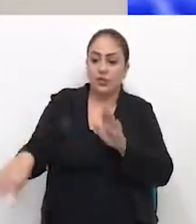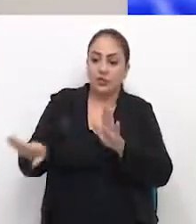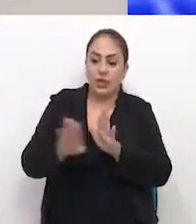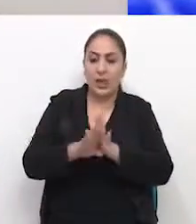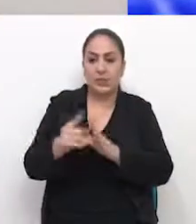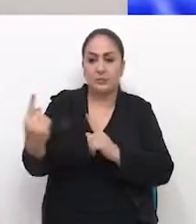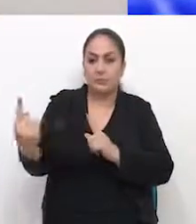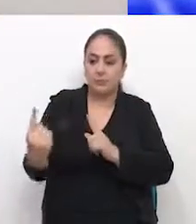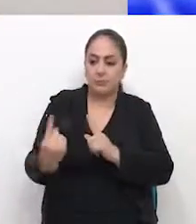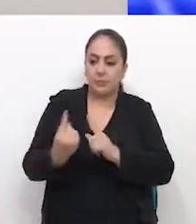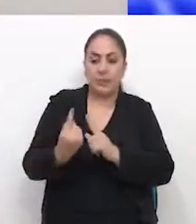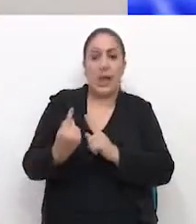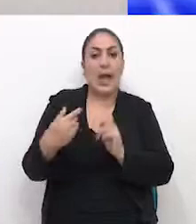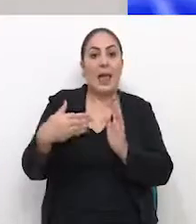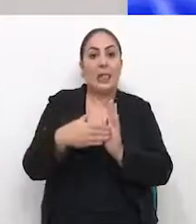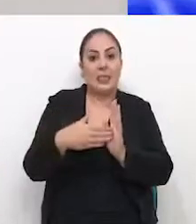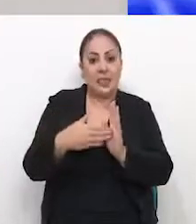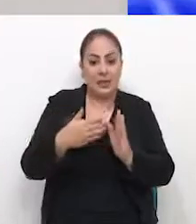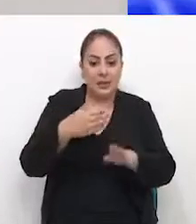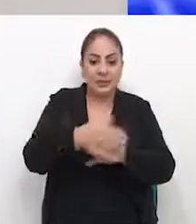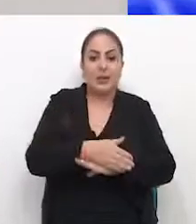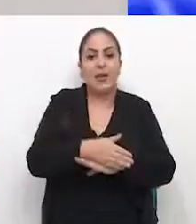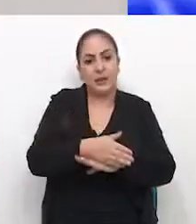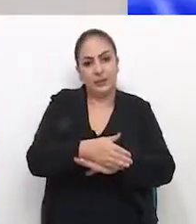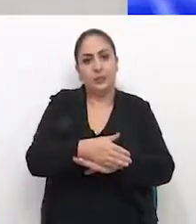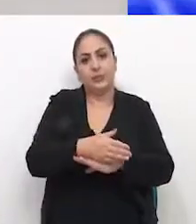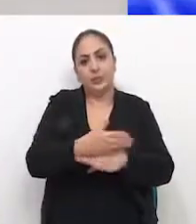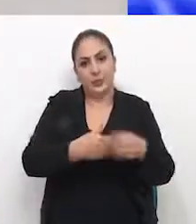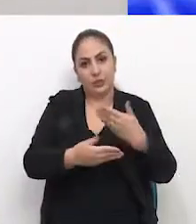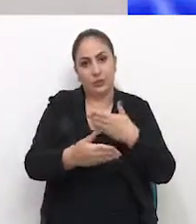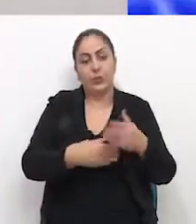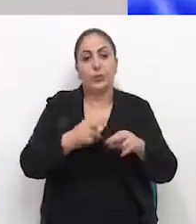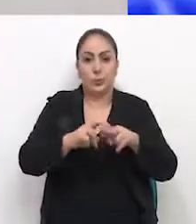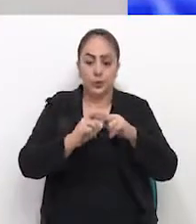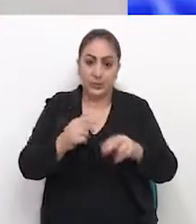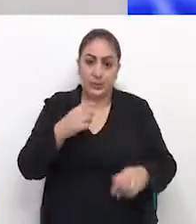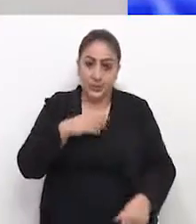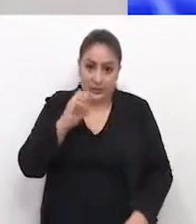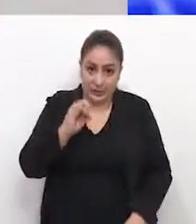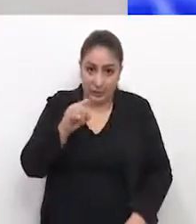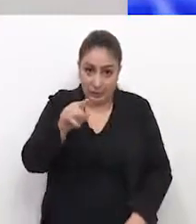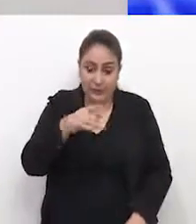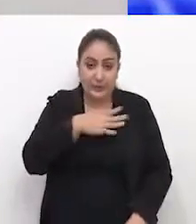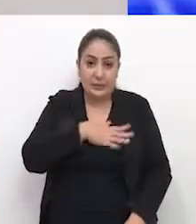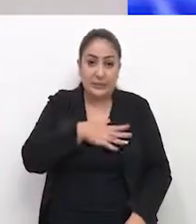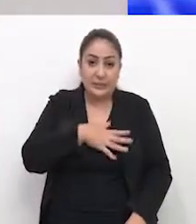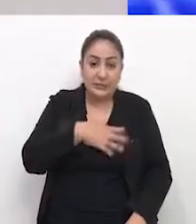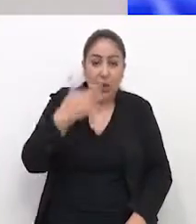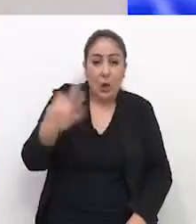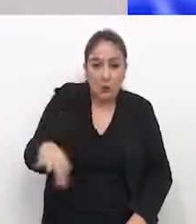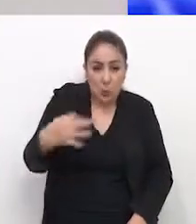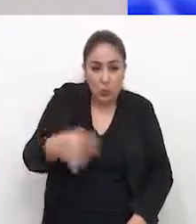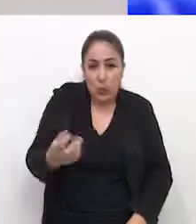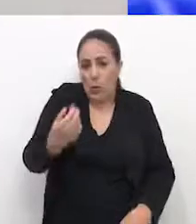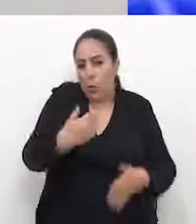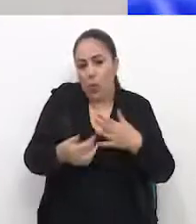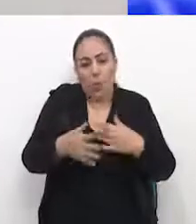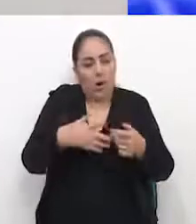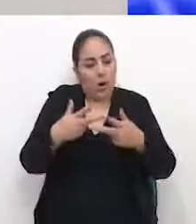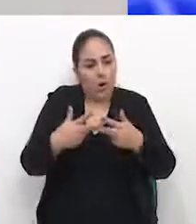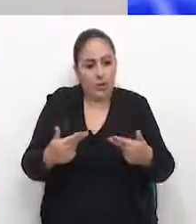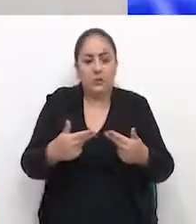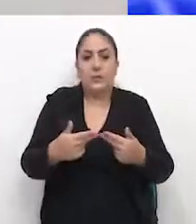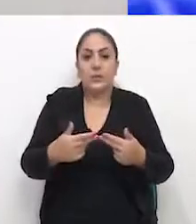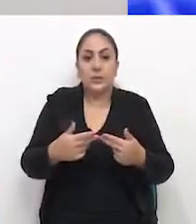a chegada na recepção até a entrada ao consultório. Então, se você sentir dor ou